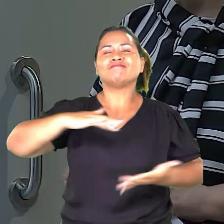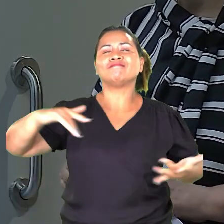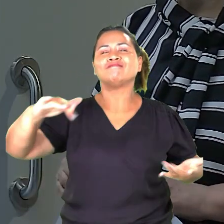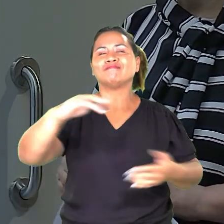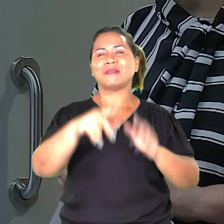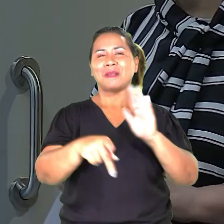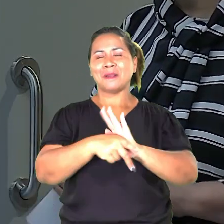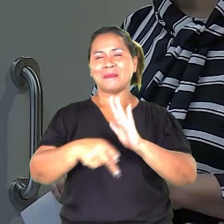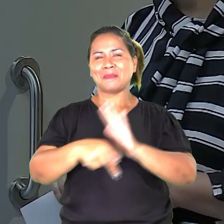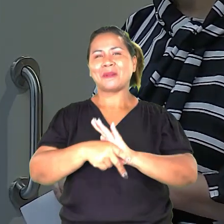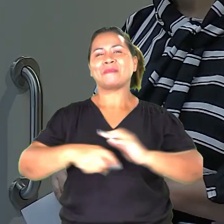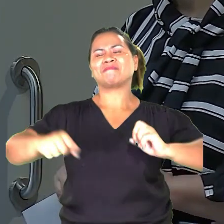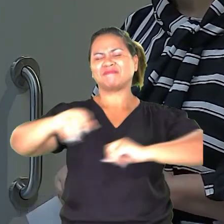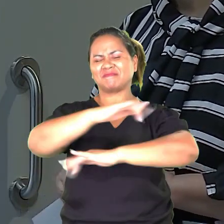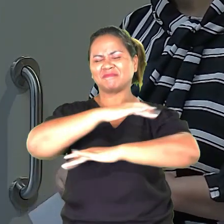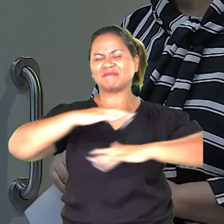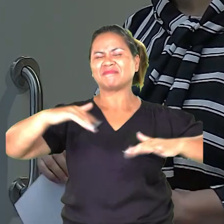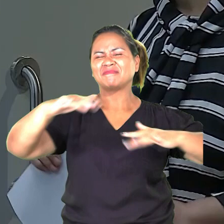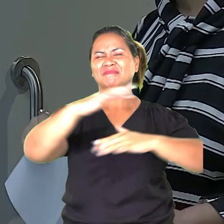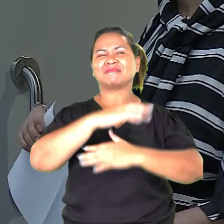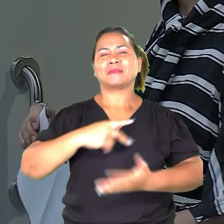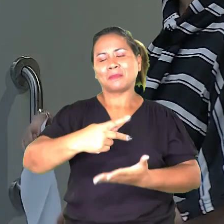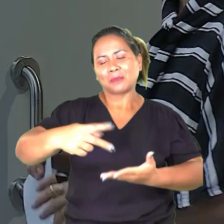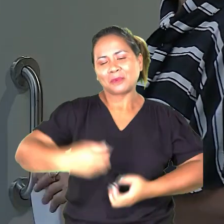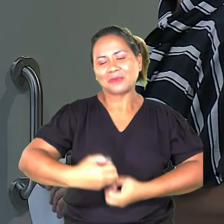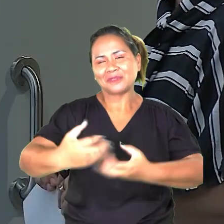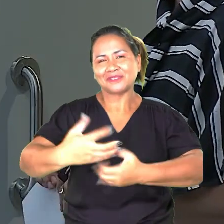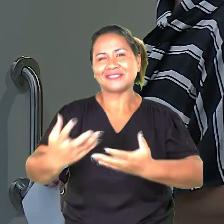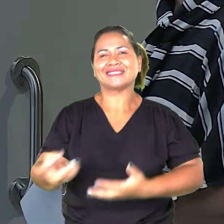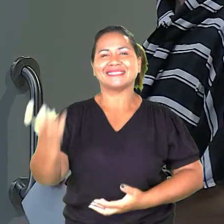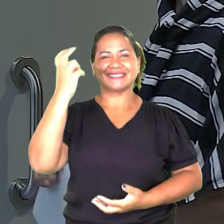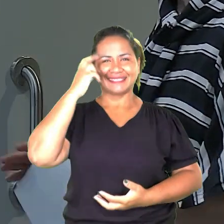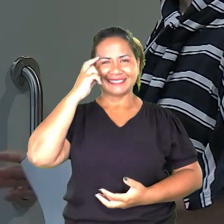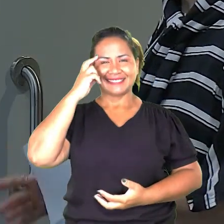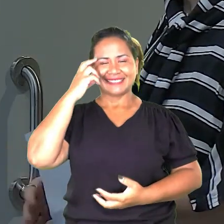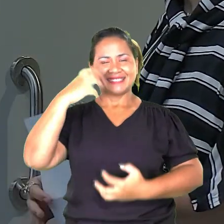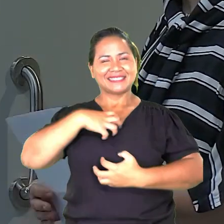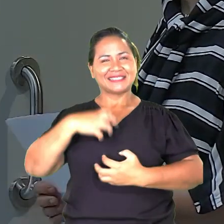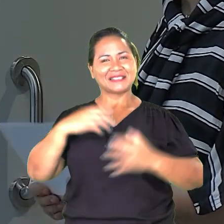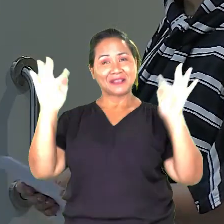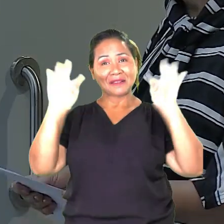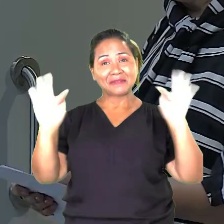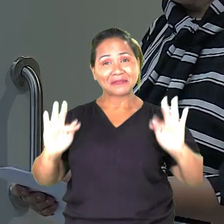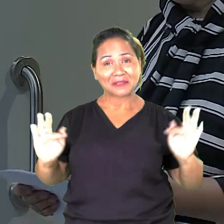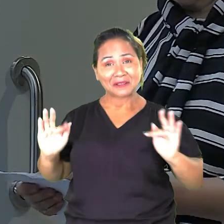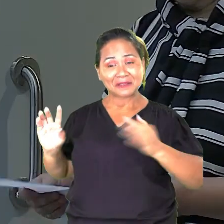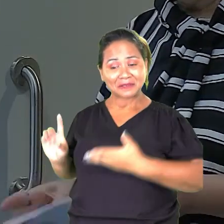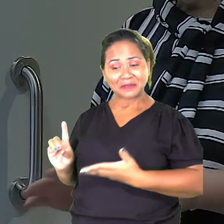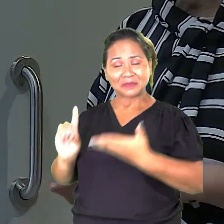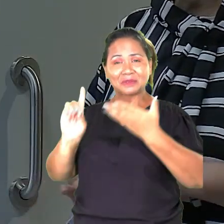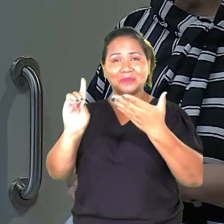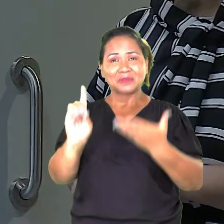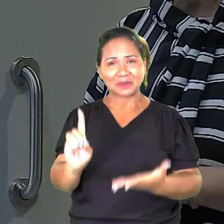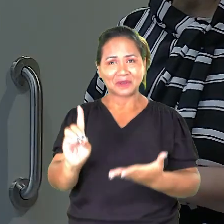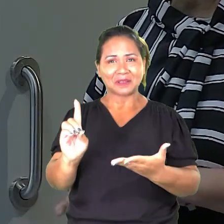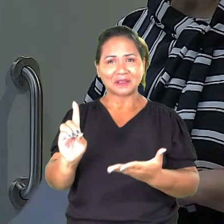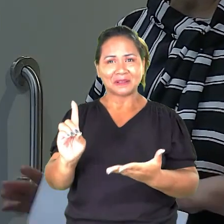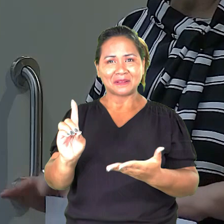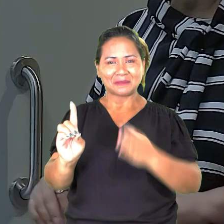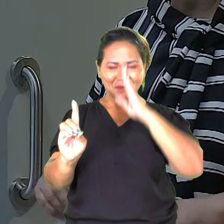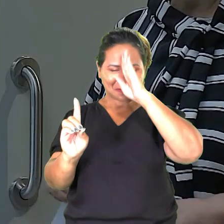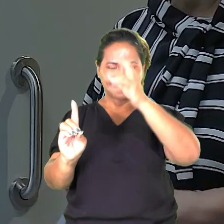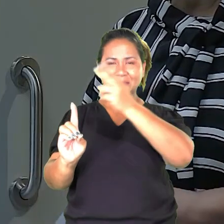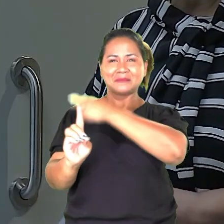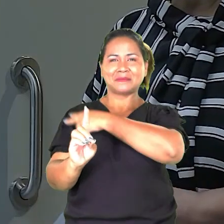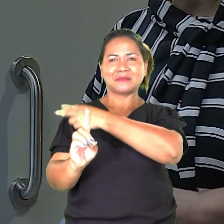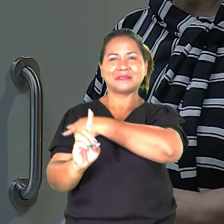atmosfera poética e cultural que abrilhantam a nossa manhã, temos a honra de convidar o tutor e